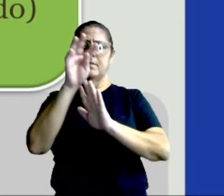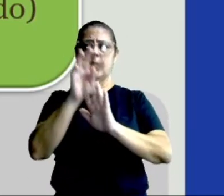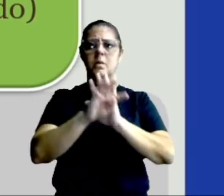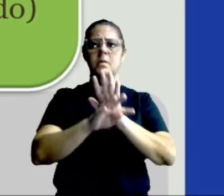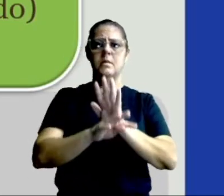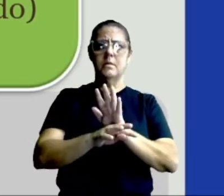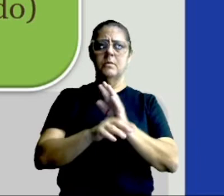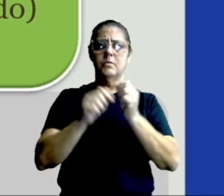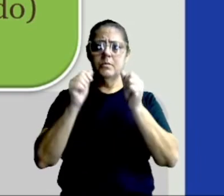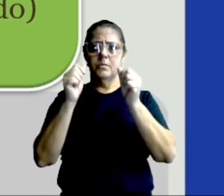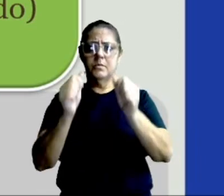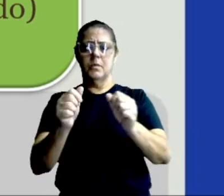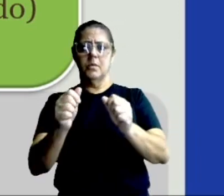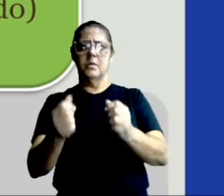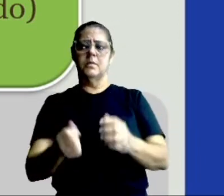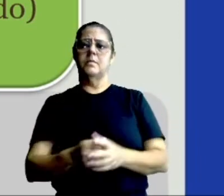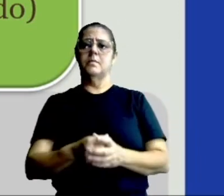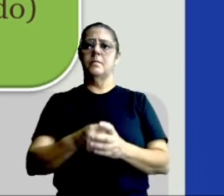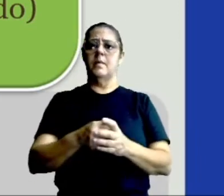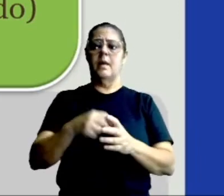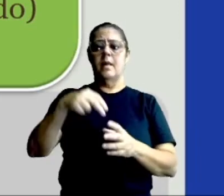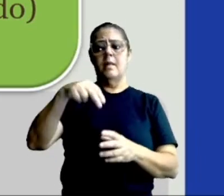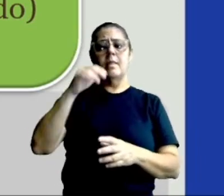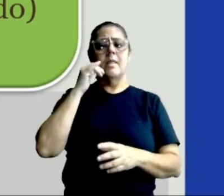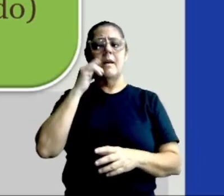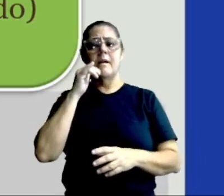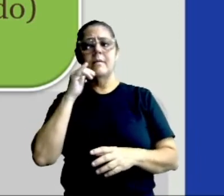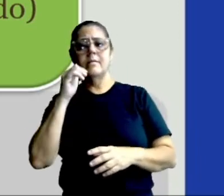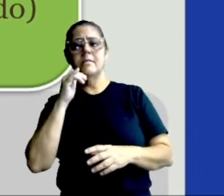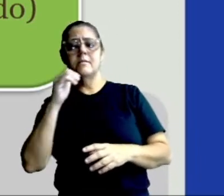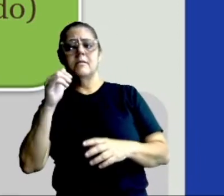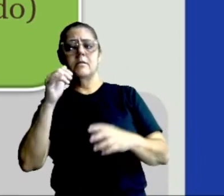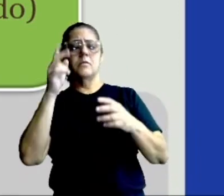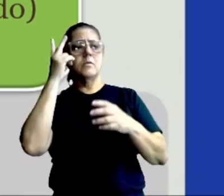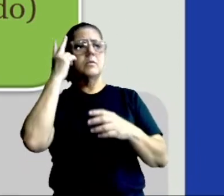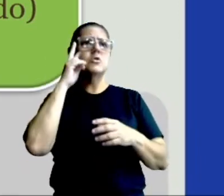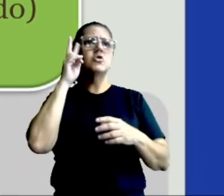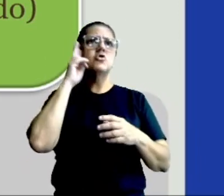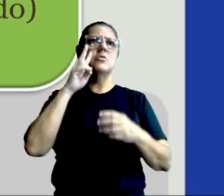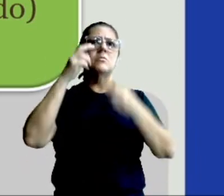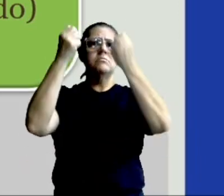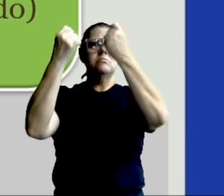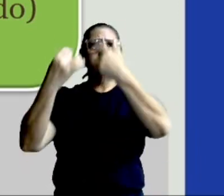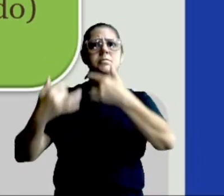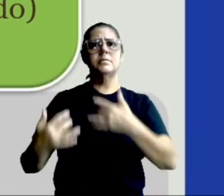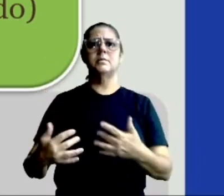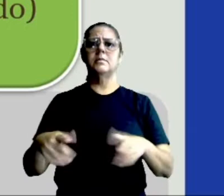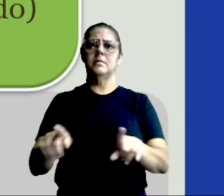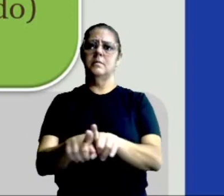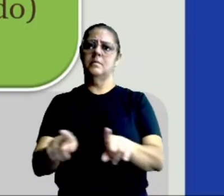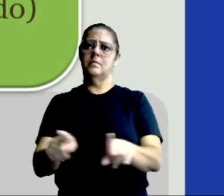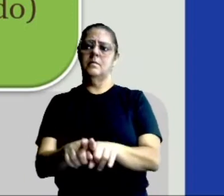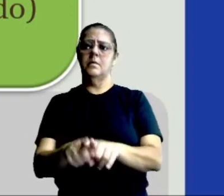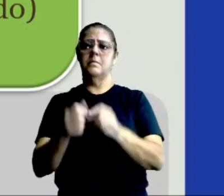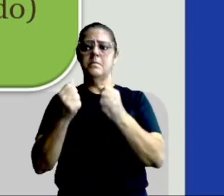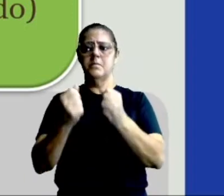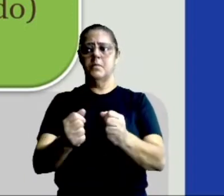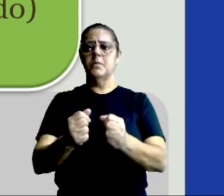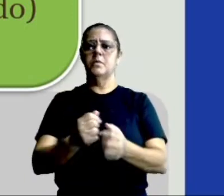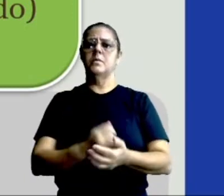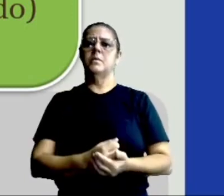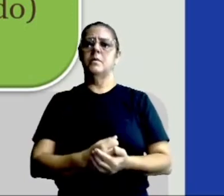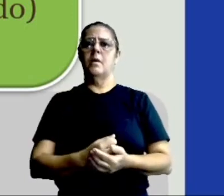textos eles podem ser narrativos descritivos e são aqueles que contam a história podem ser também os